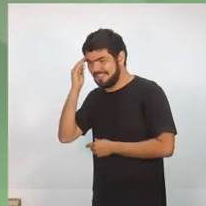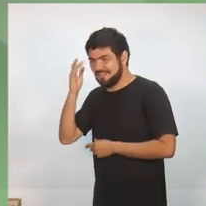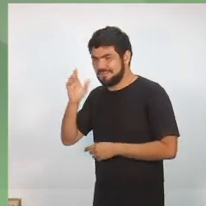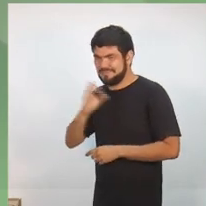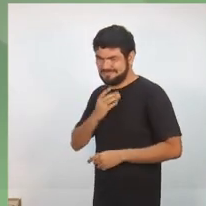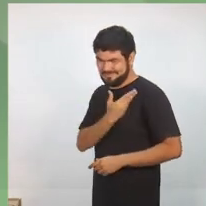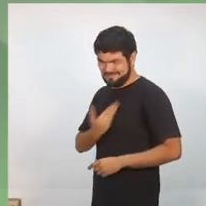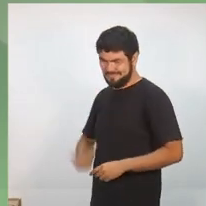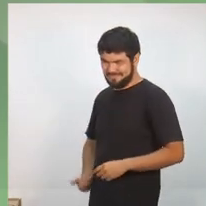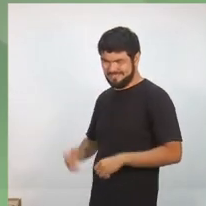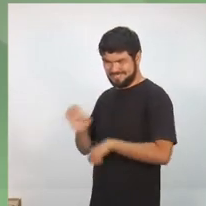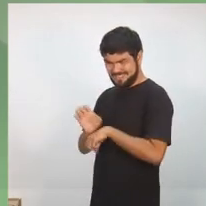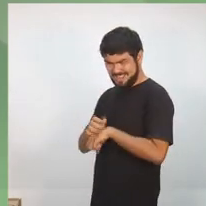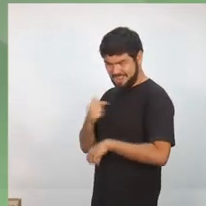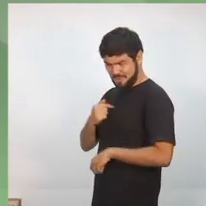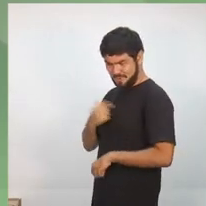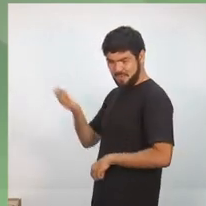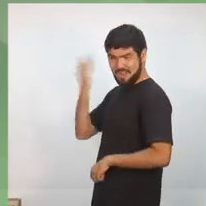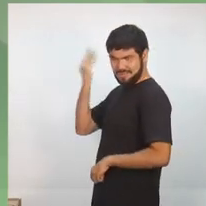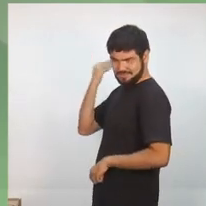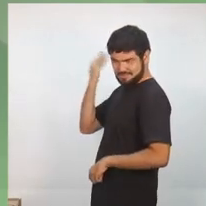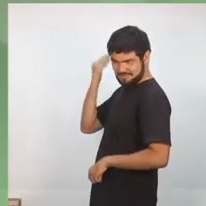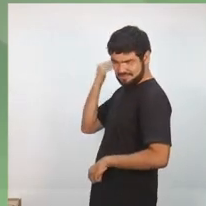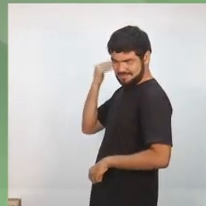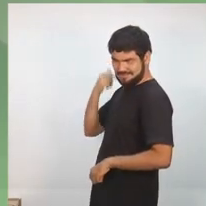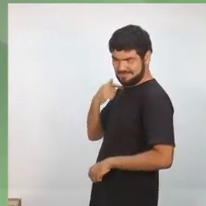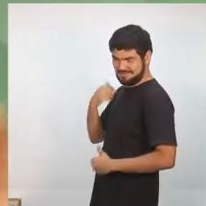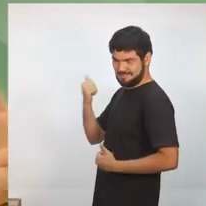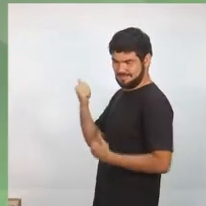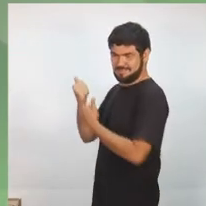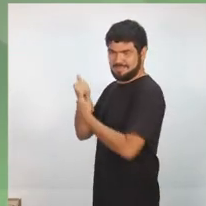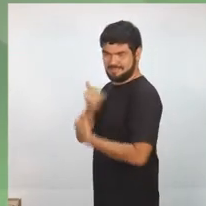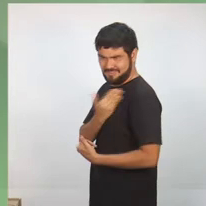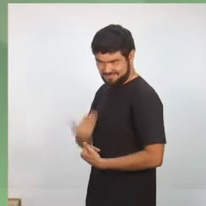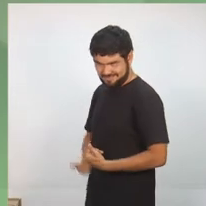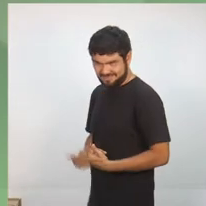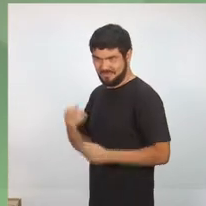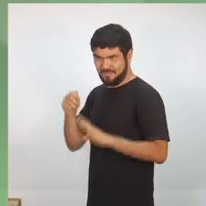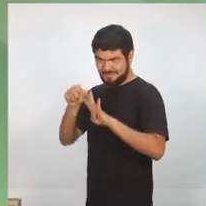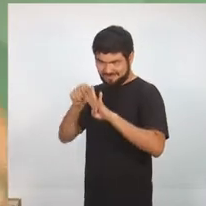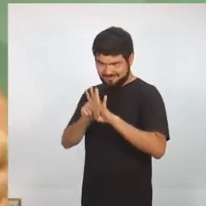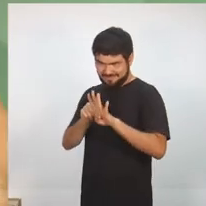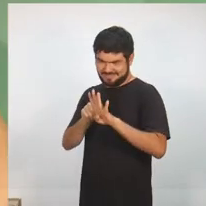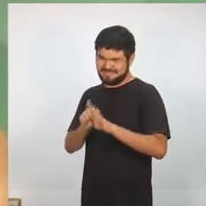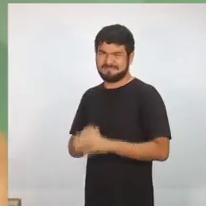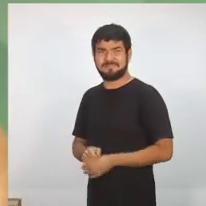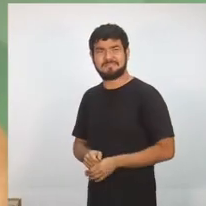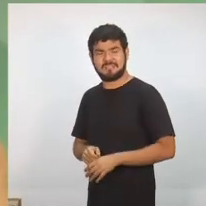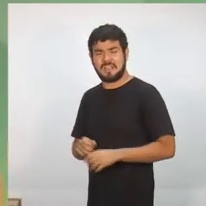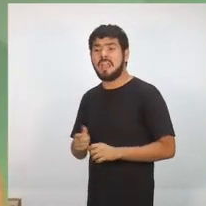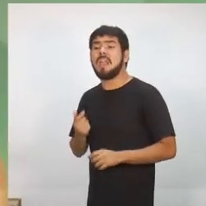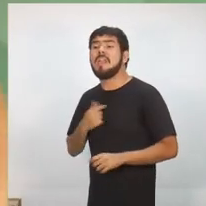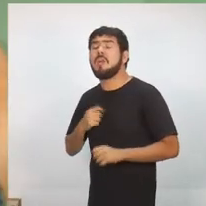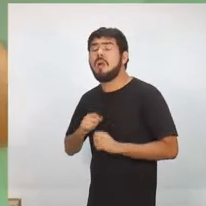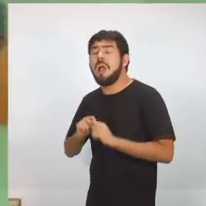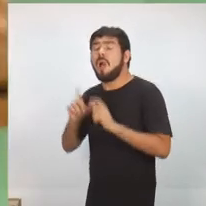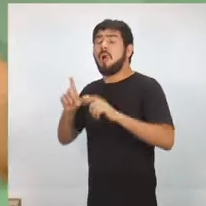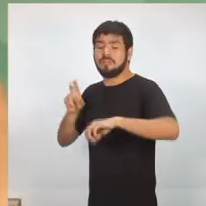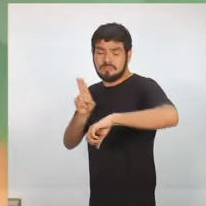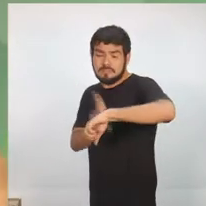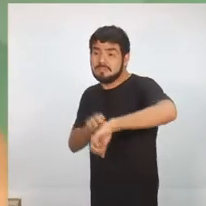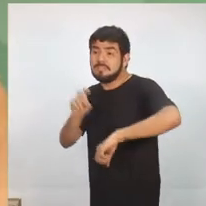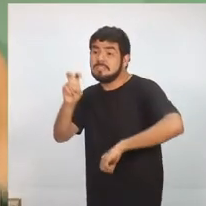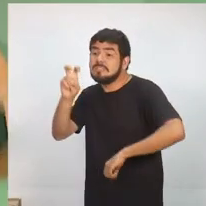Estado quando fui governador interino por 4 meses ano passado. Acordo 5 horas da manhã para trabalhar. Sei as